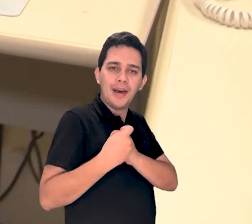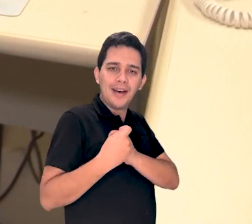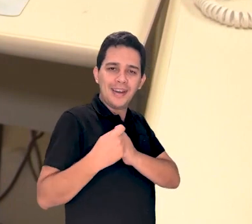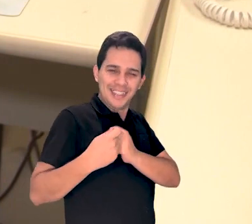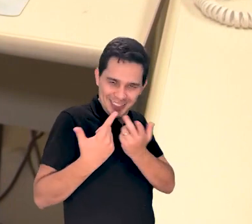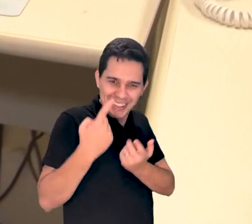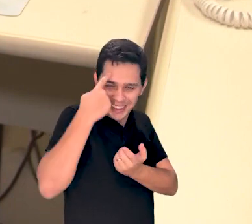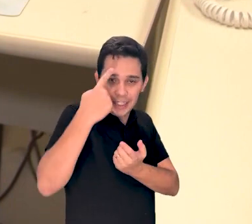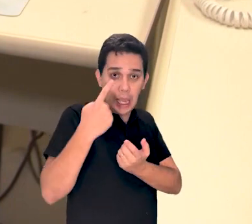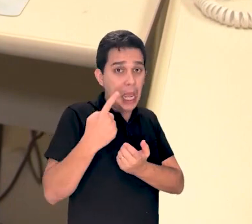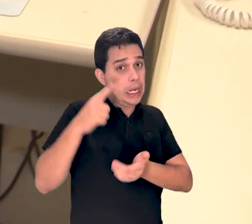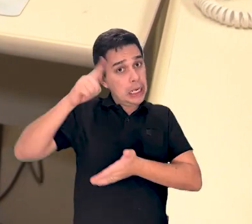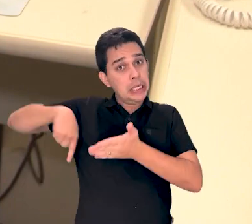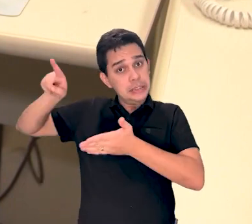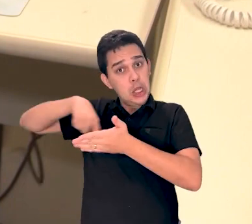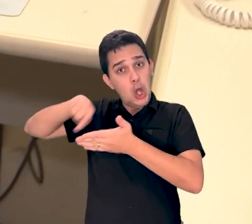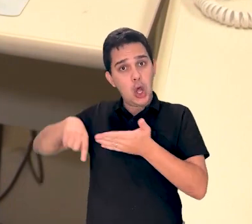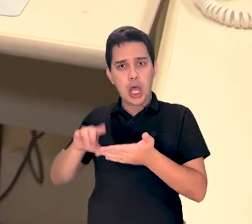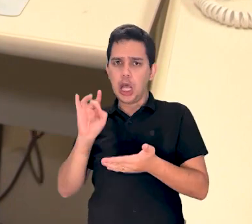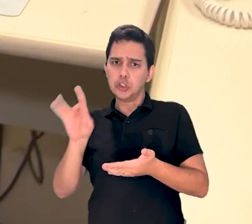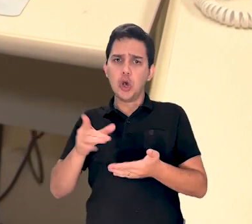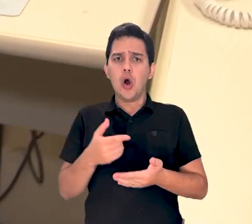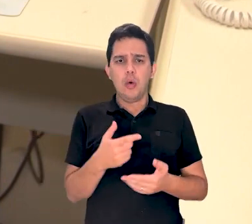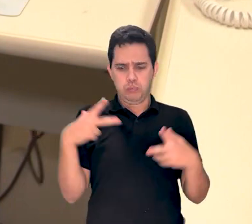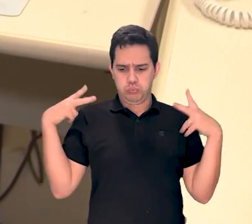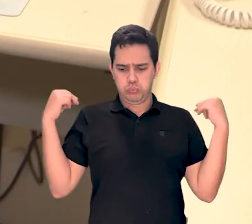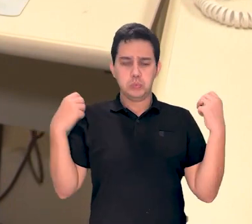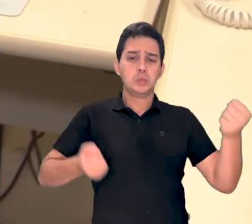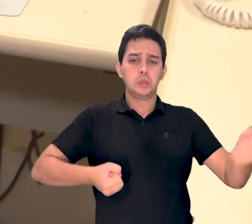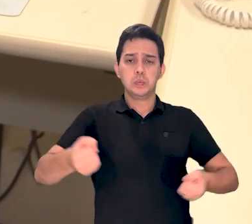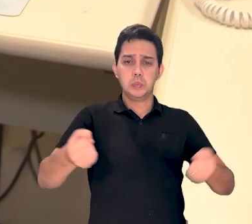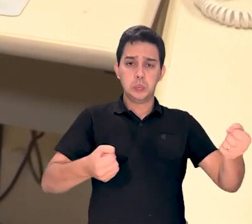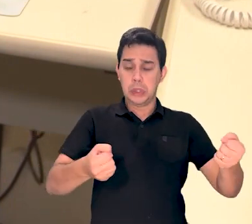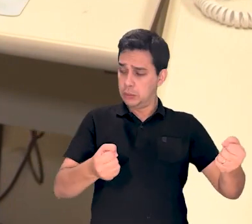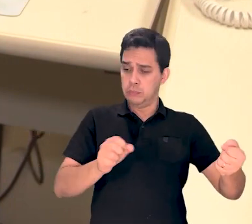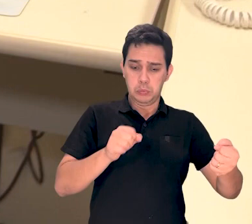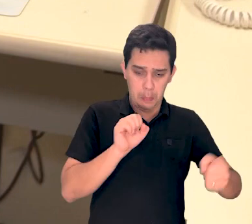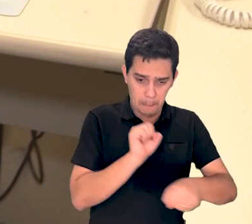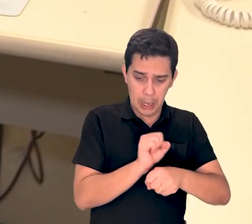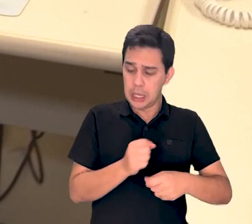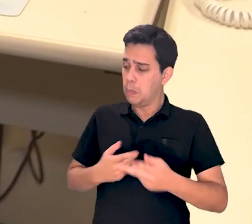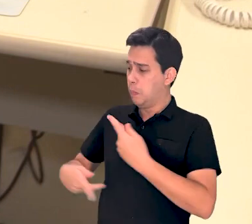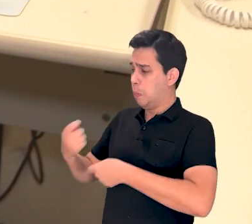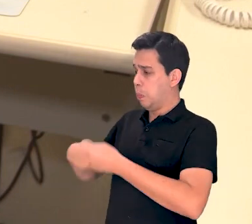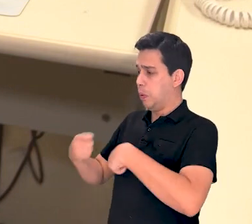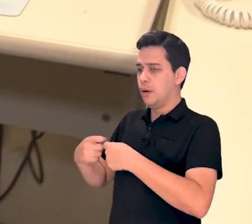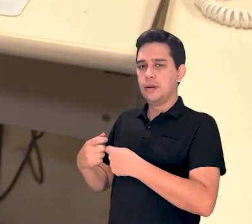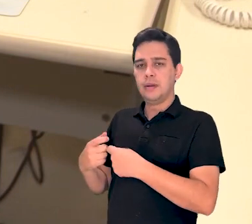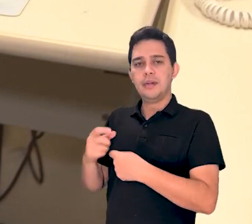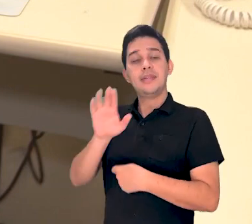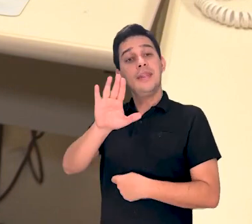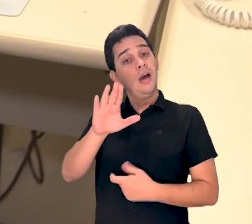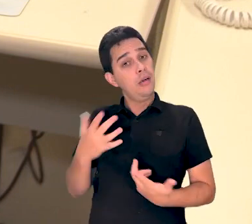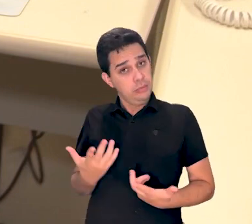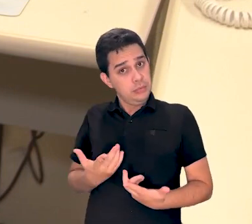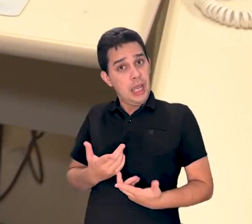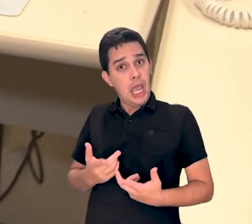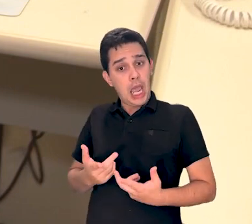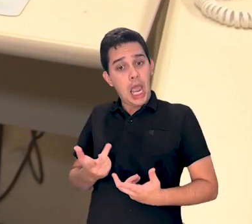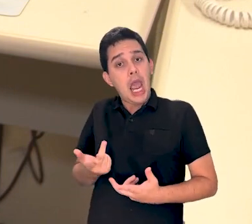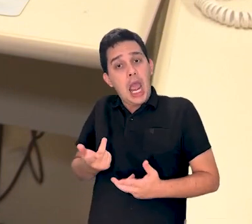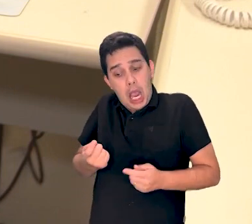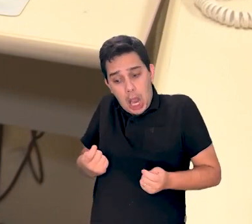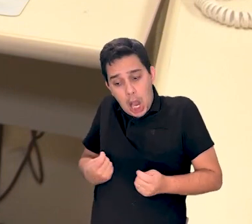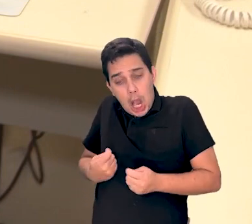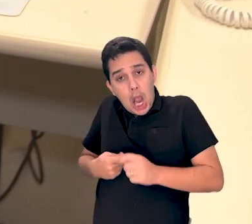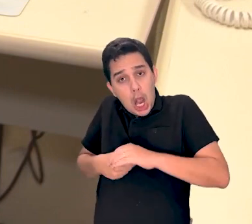agora a partir do momento em que isso não existe mais isso deve fundamentar um novo cálculo da tarifa Mas isso é só um exemplo a gente